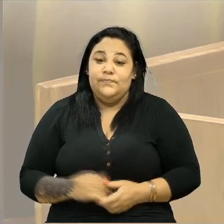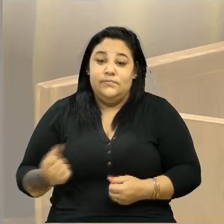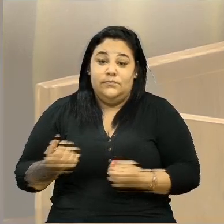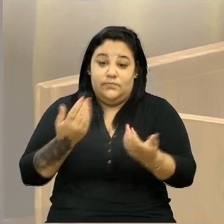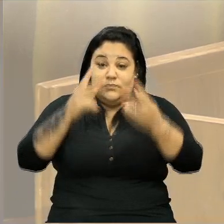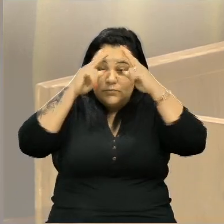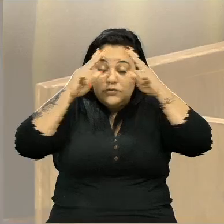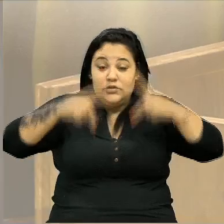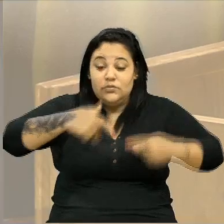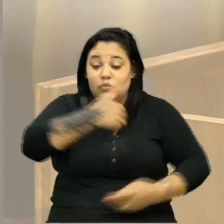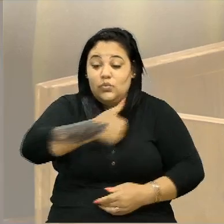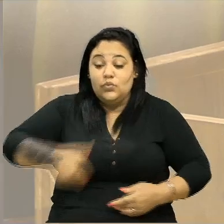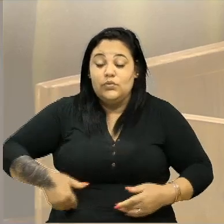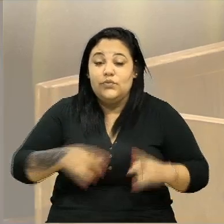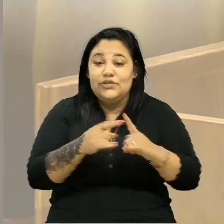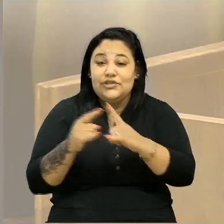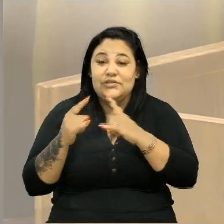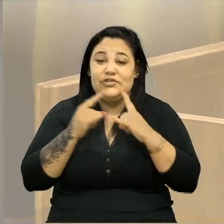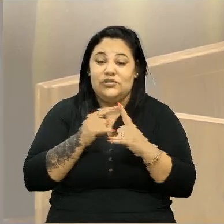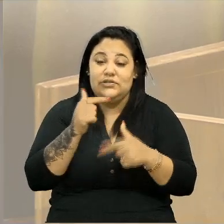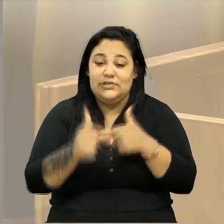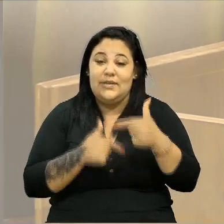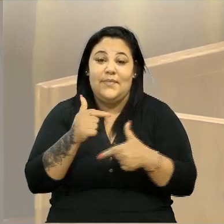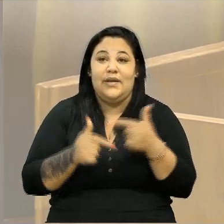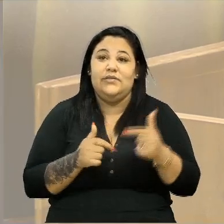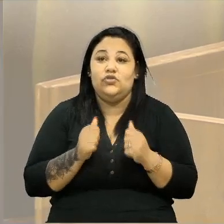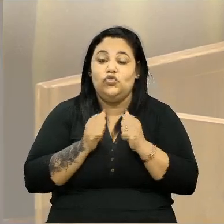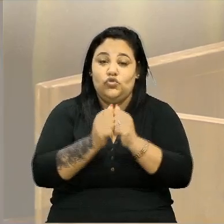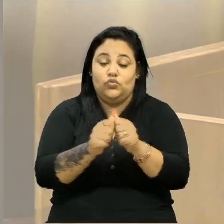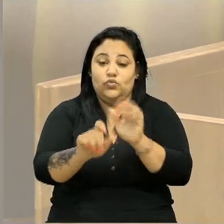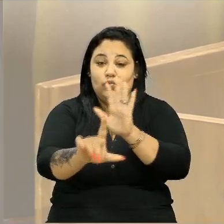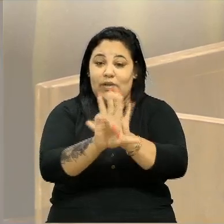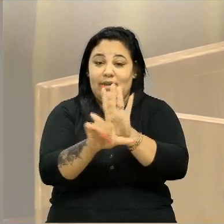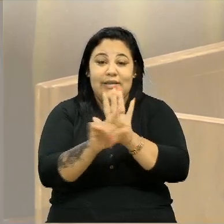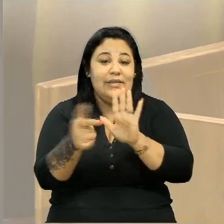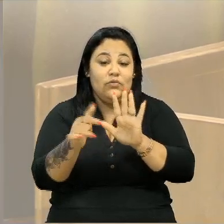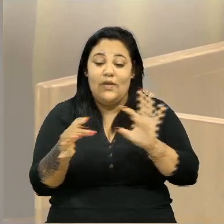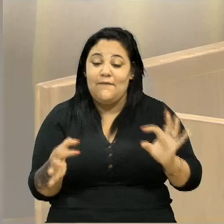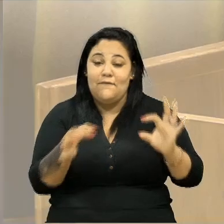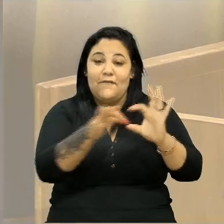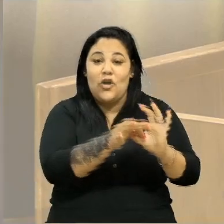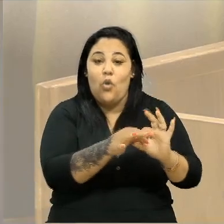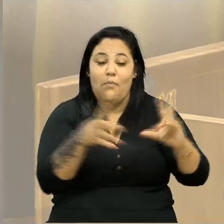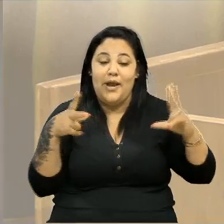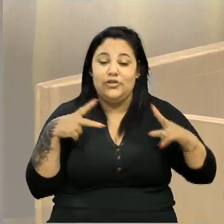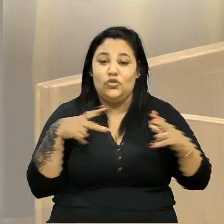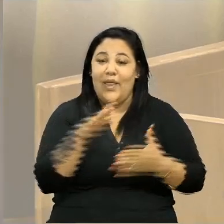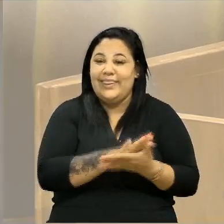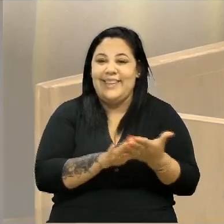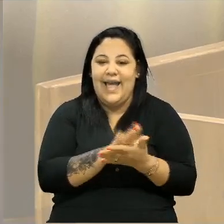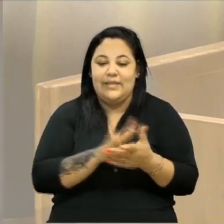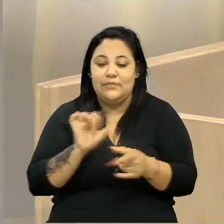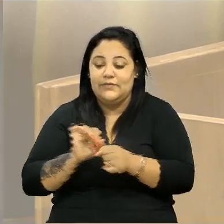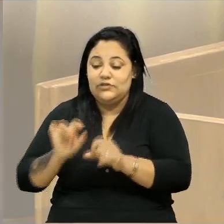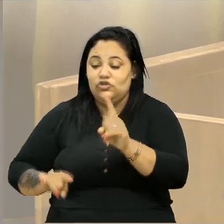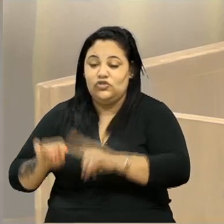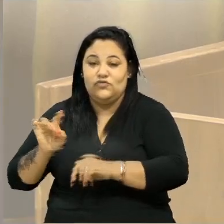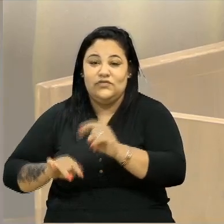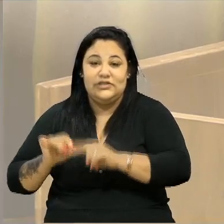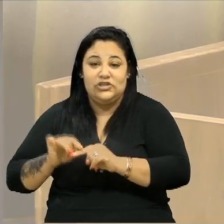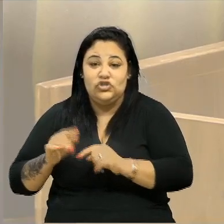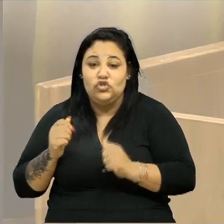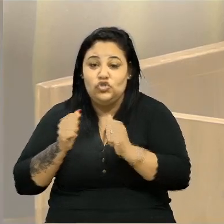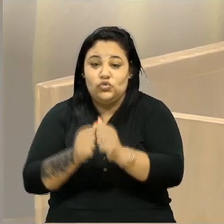público a uma entidade que age na ilegalidade, sem qualquer vínculo de convênio ou credenciamento para realizar atividade típica de